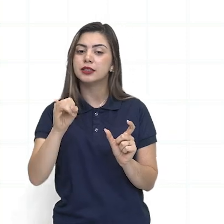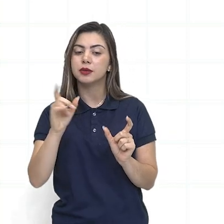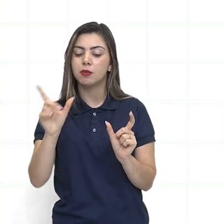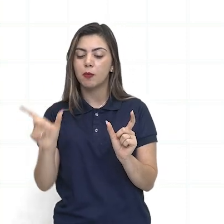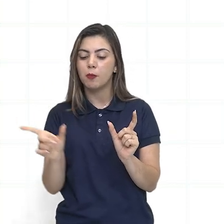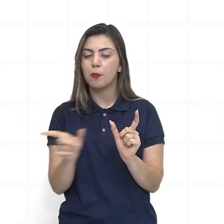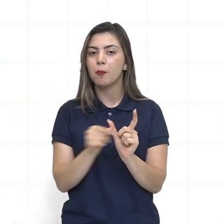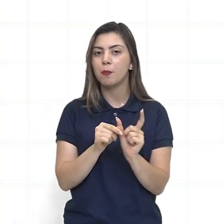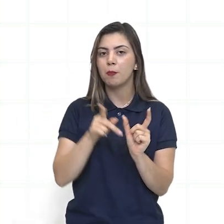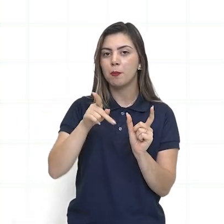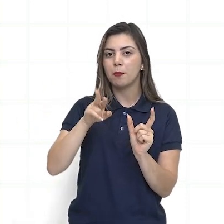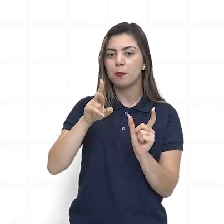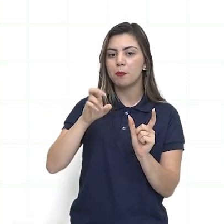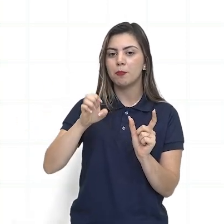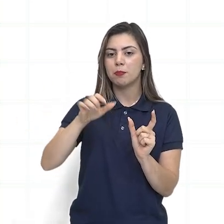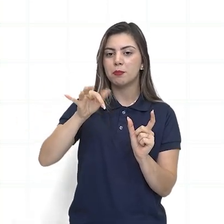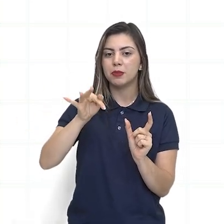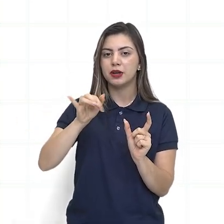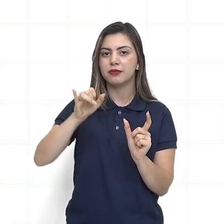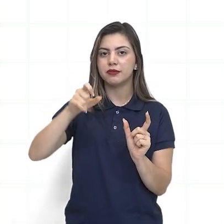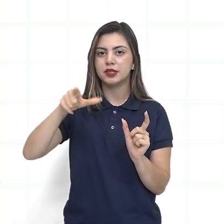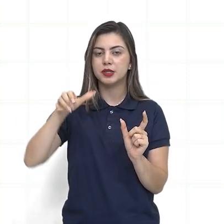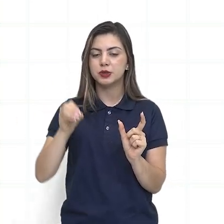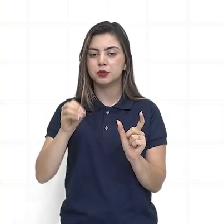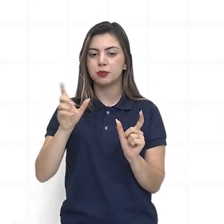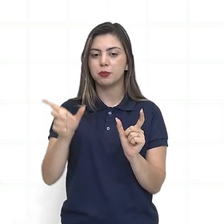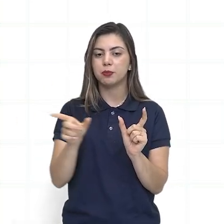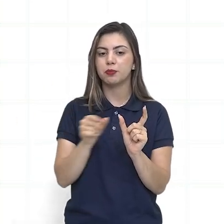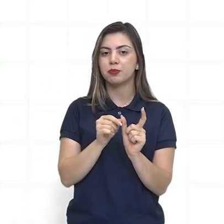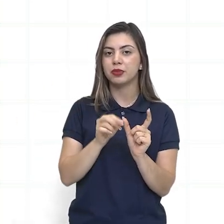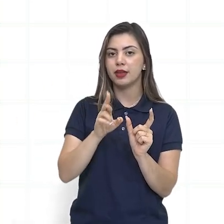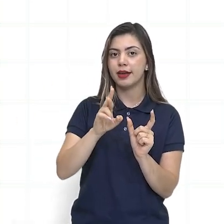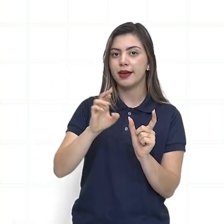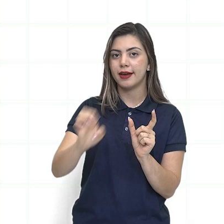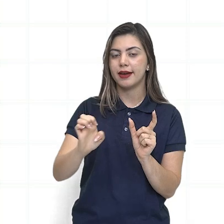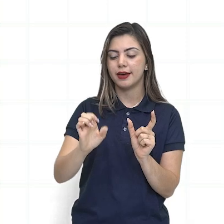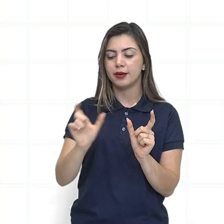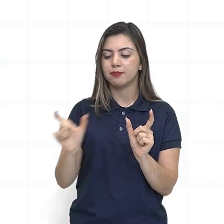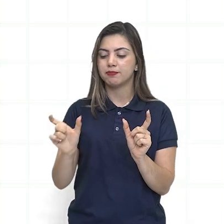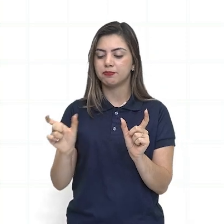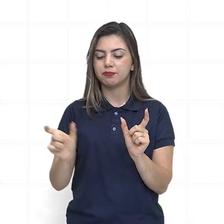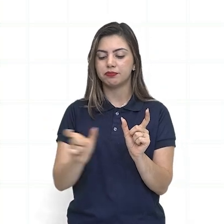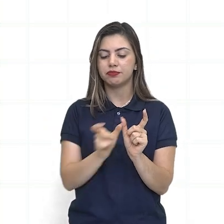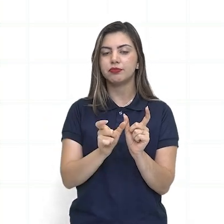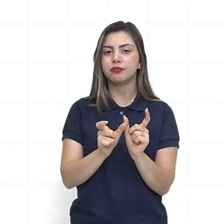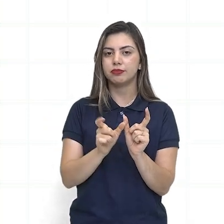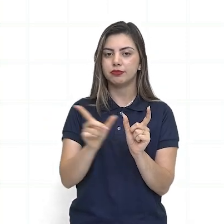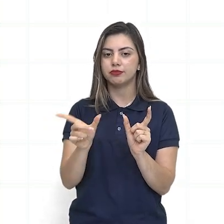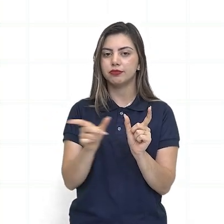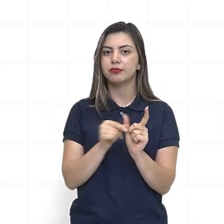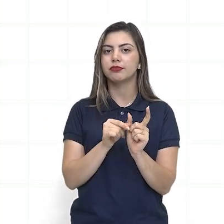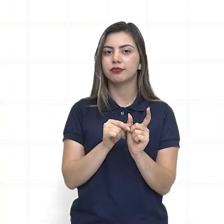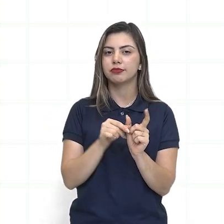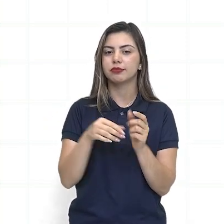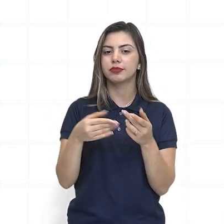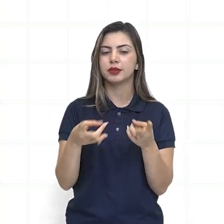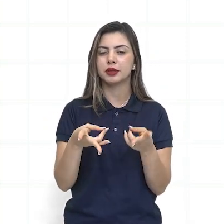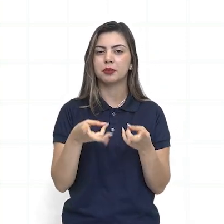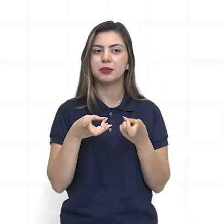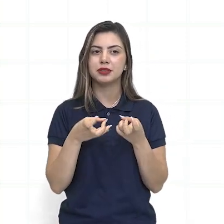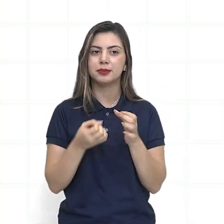um prefixo, e eu acrescentei aqui o prefixo ré, então veja que eu já